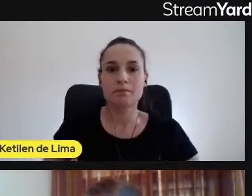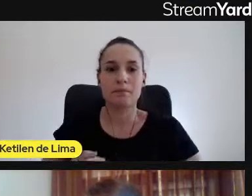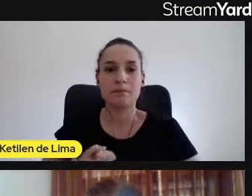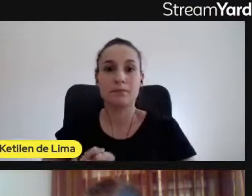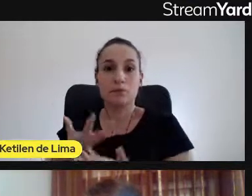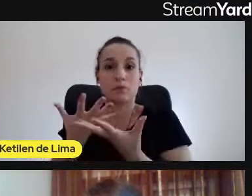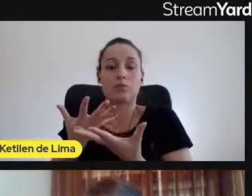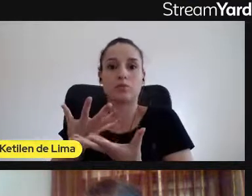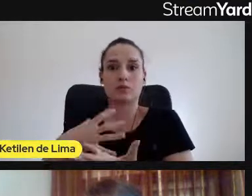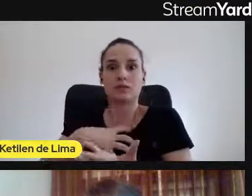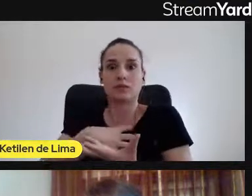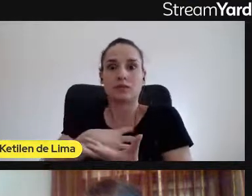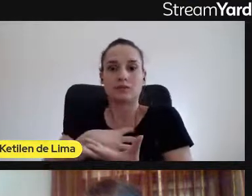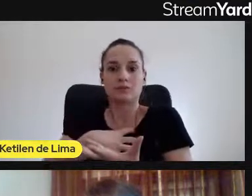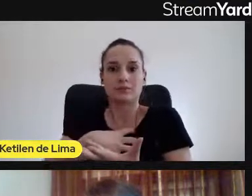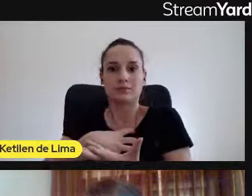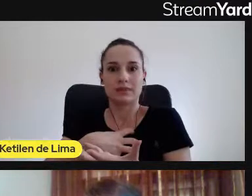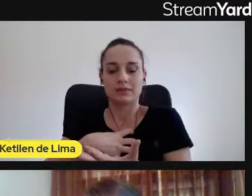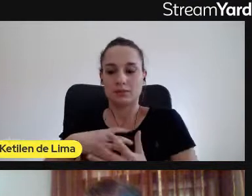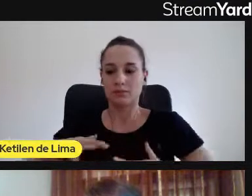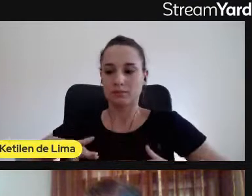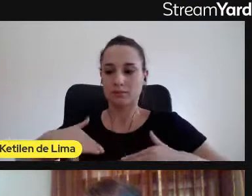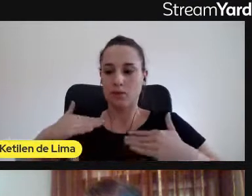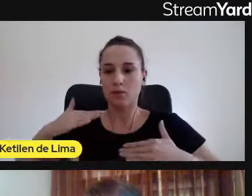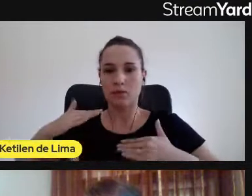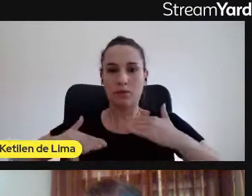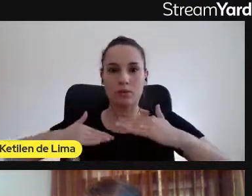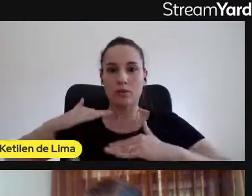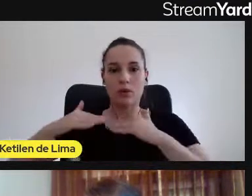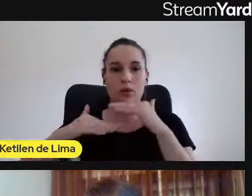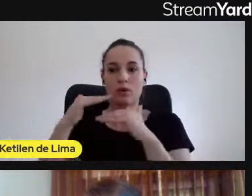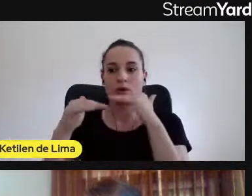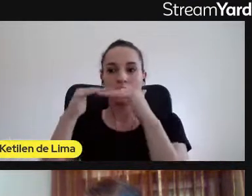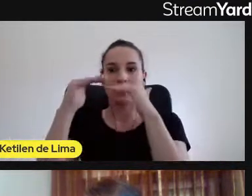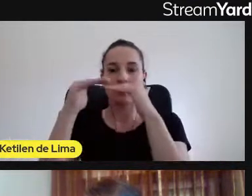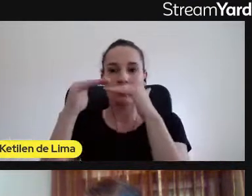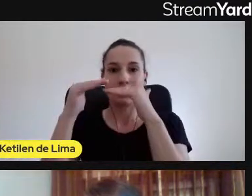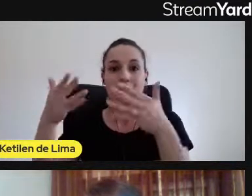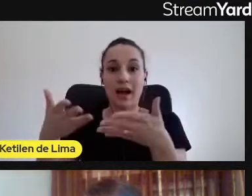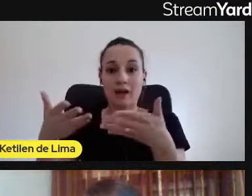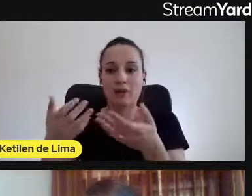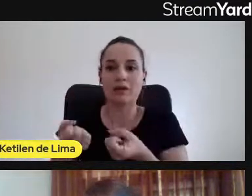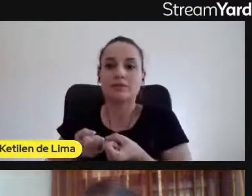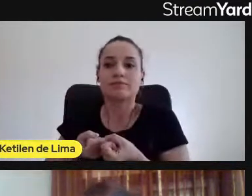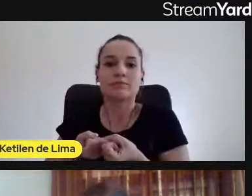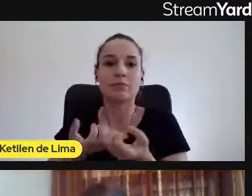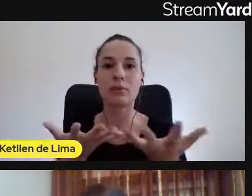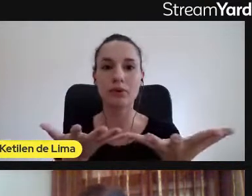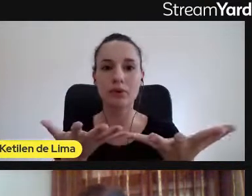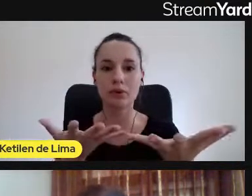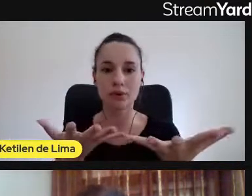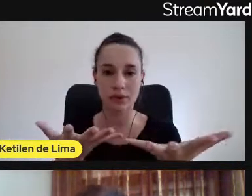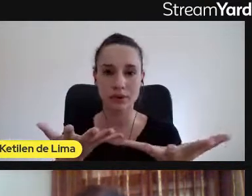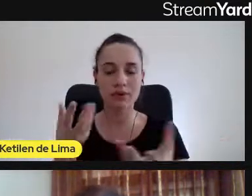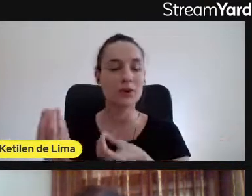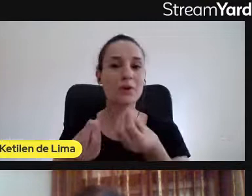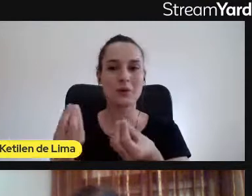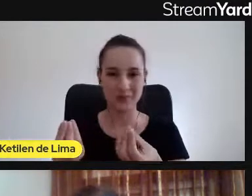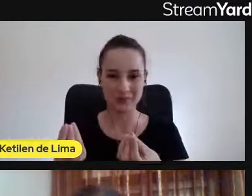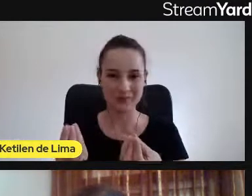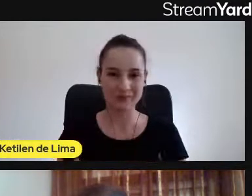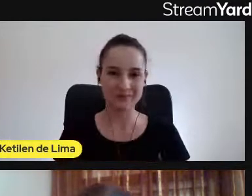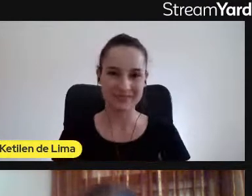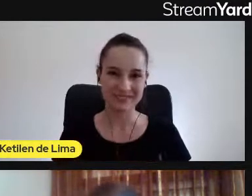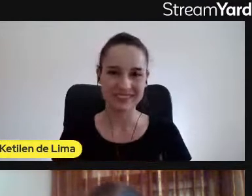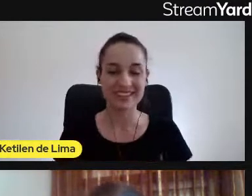possível, né, por conta desse sofrimento pelo que a gente passou, né? Então, agradeço de novo por esse espaço, por essa